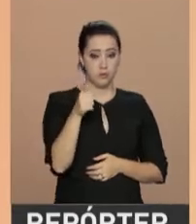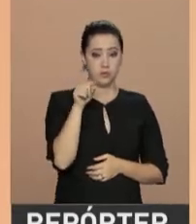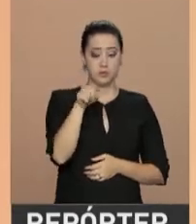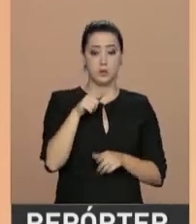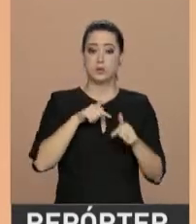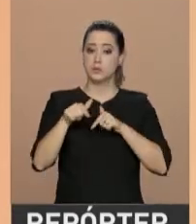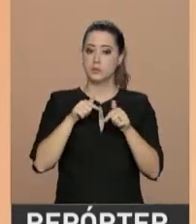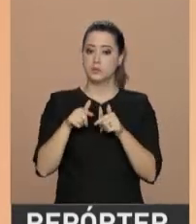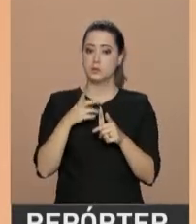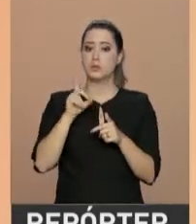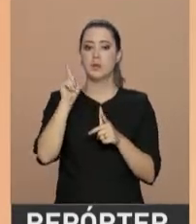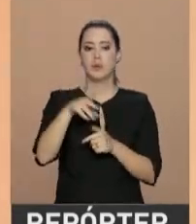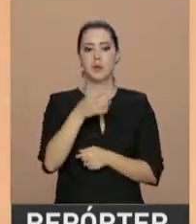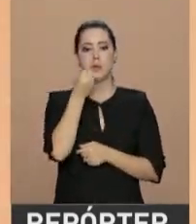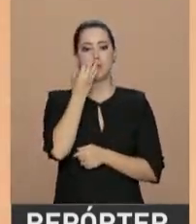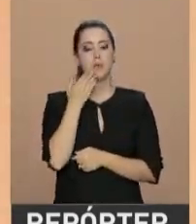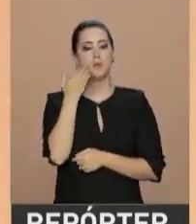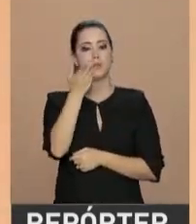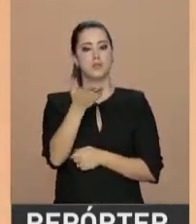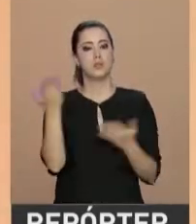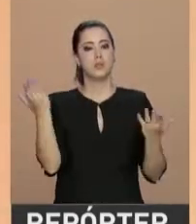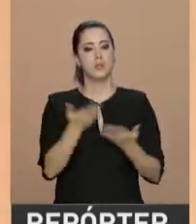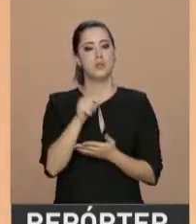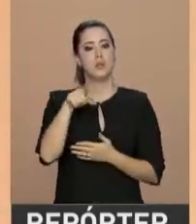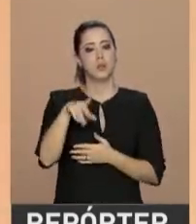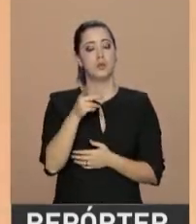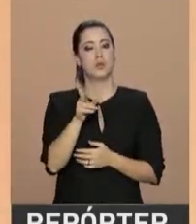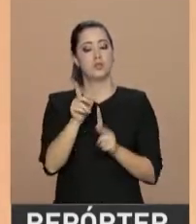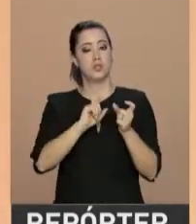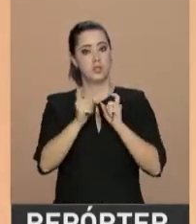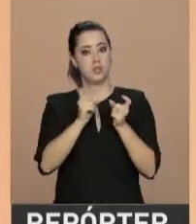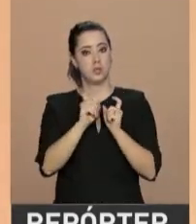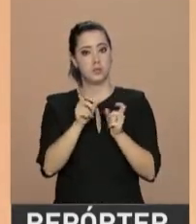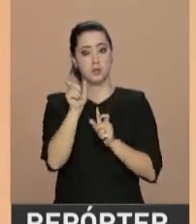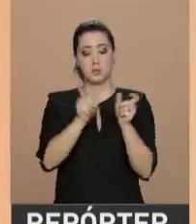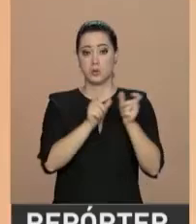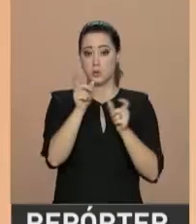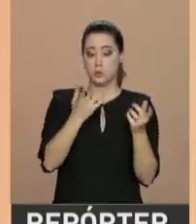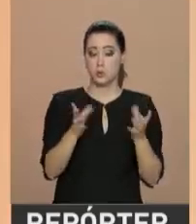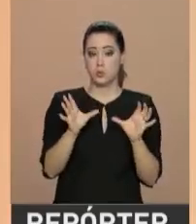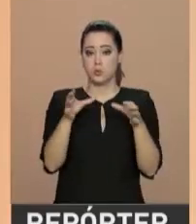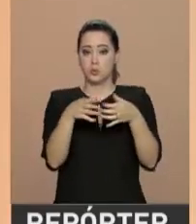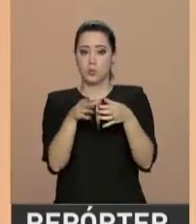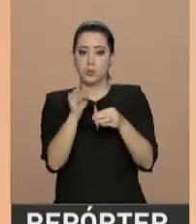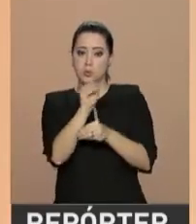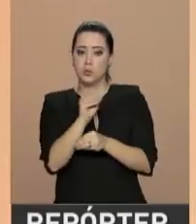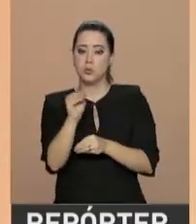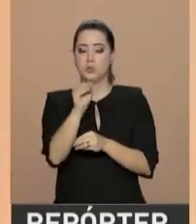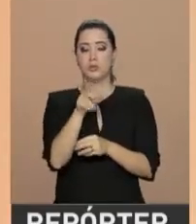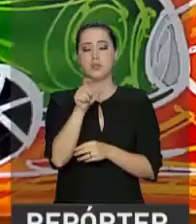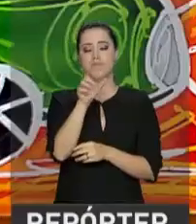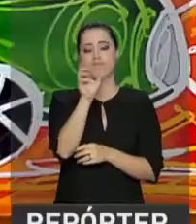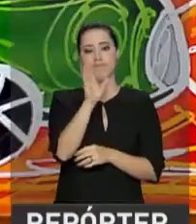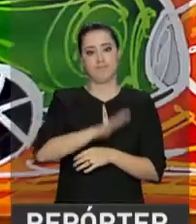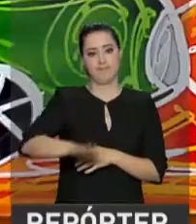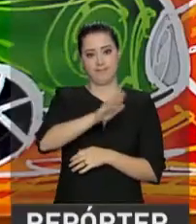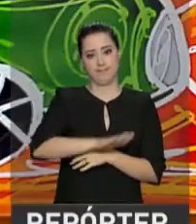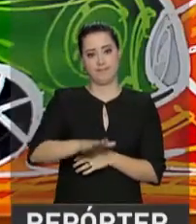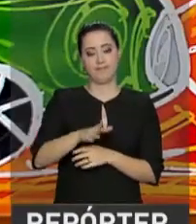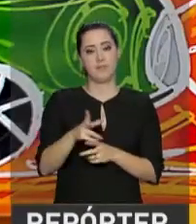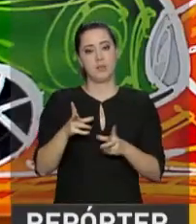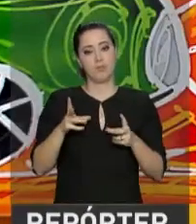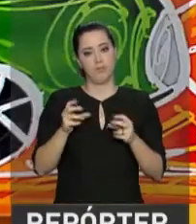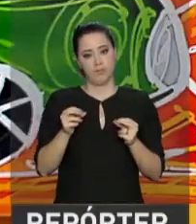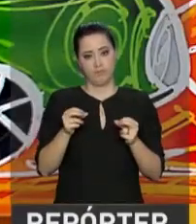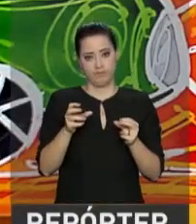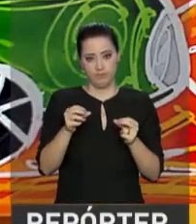a atividade fez tão bem a ele que hoje é diretor de gestão de pessoas de uma organização que cuida de crianças com câncer todas as vezes que